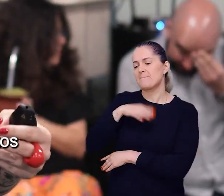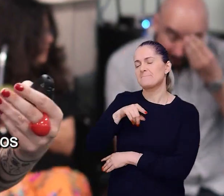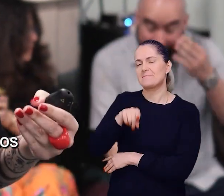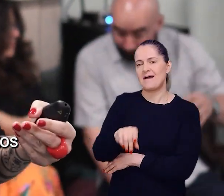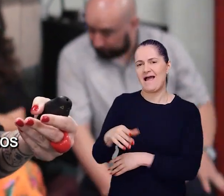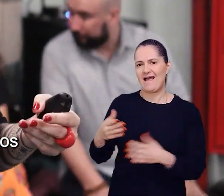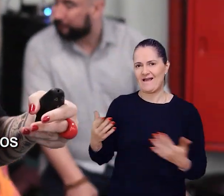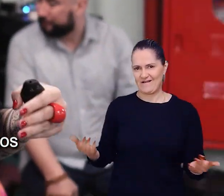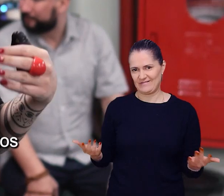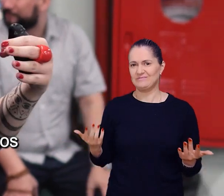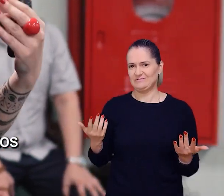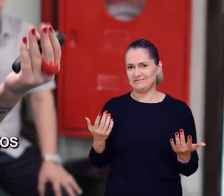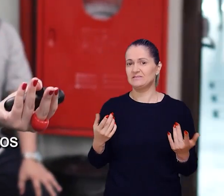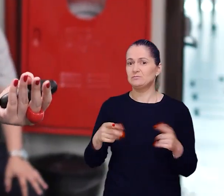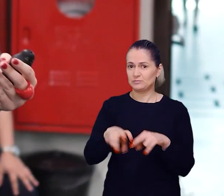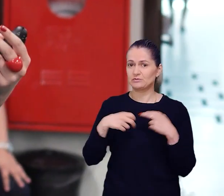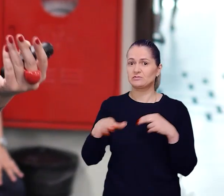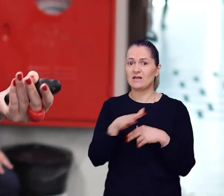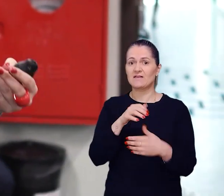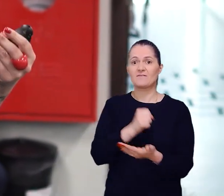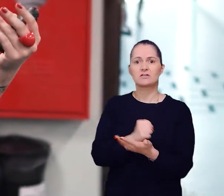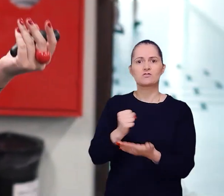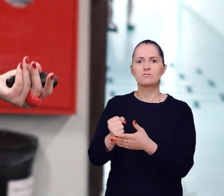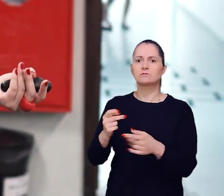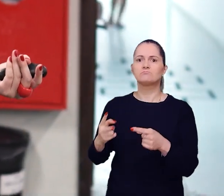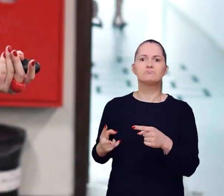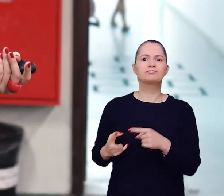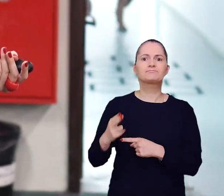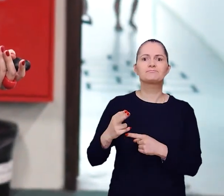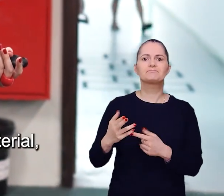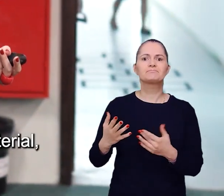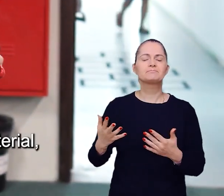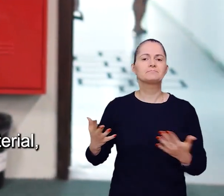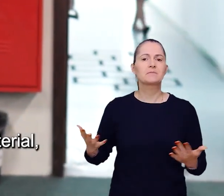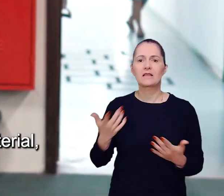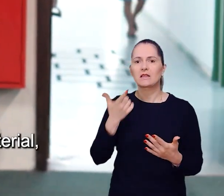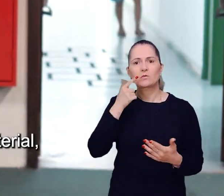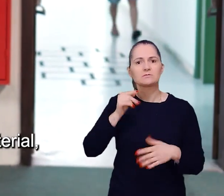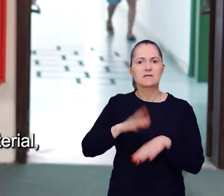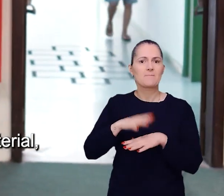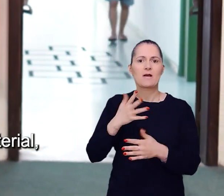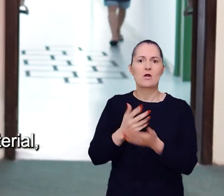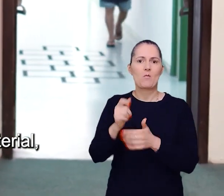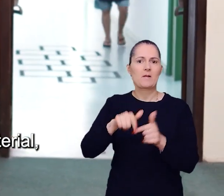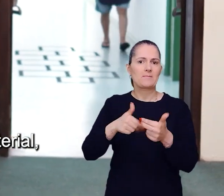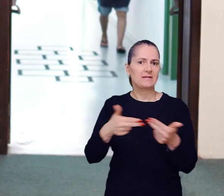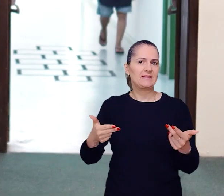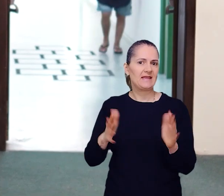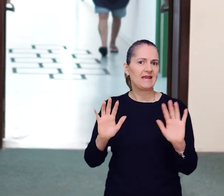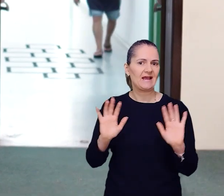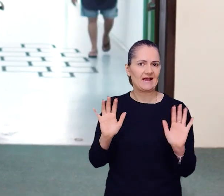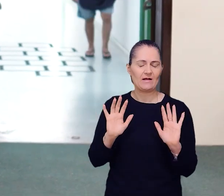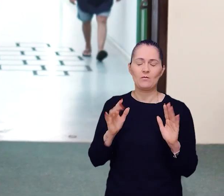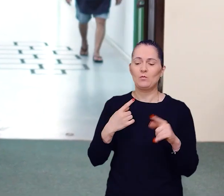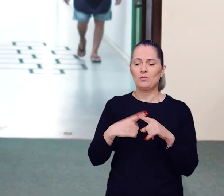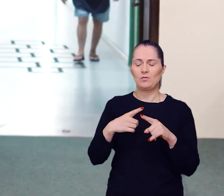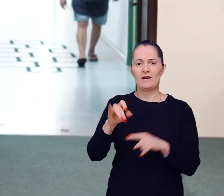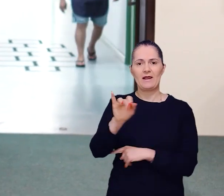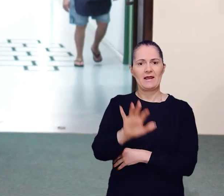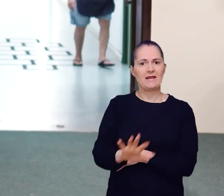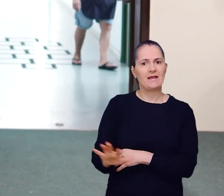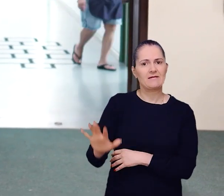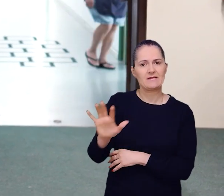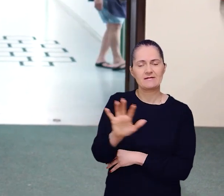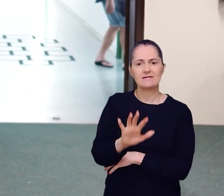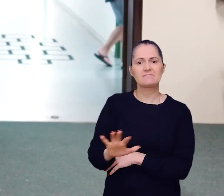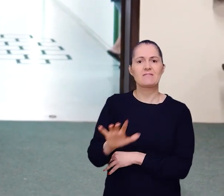elas tinham os seus contratos muitas vezes interrompidos, né? Não conseguiam mais nem comprar material, porque a sua imagem